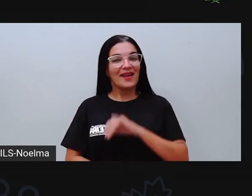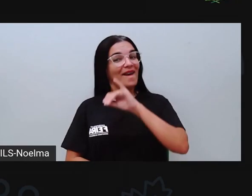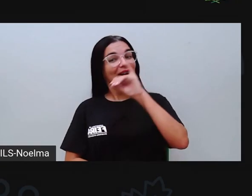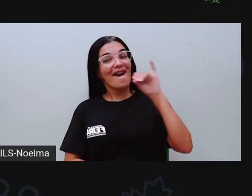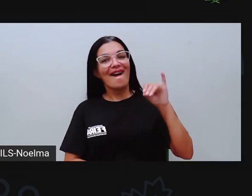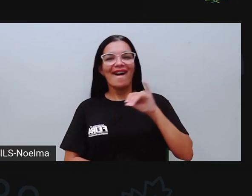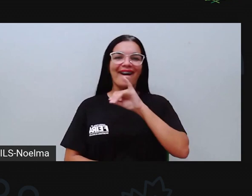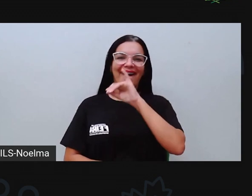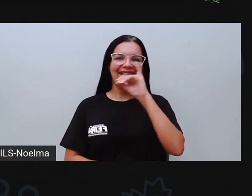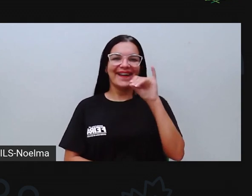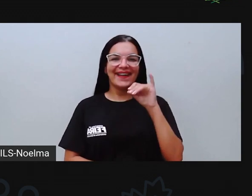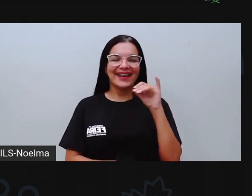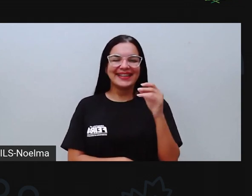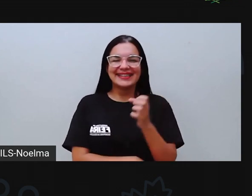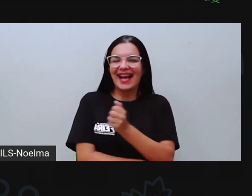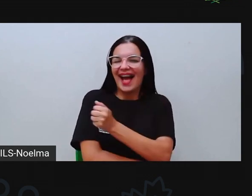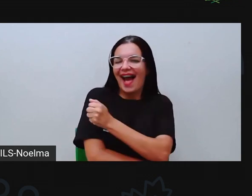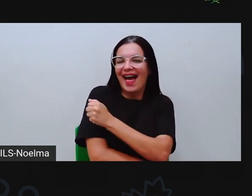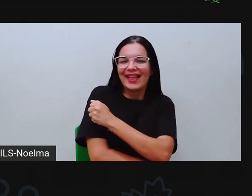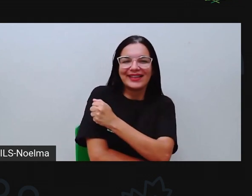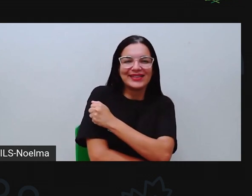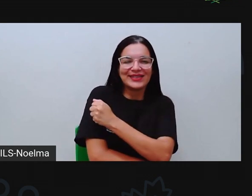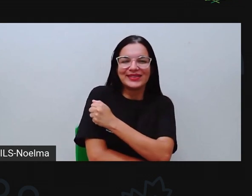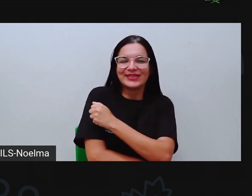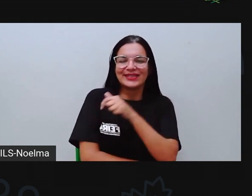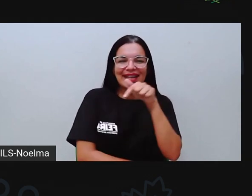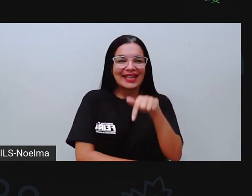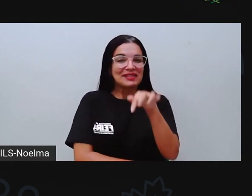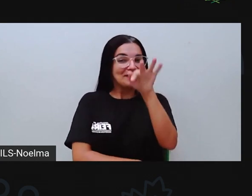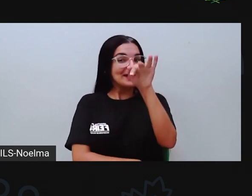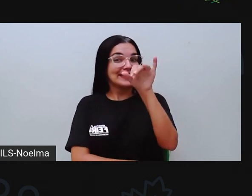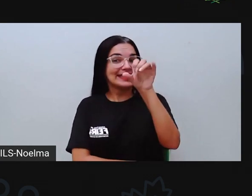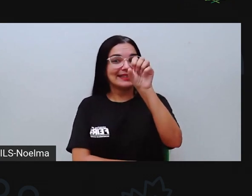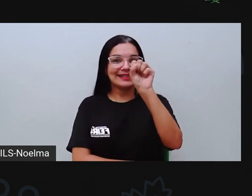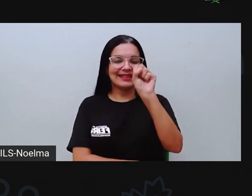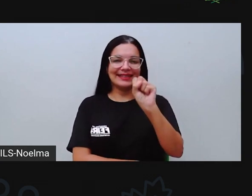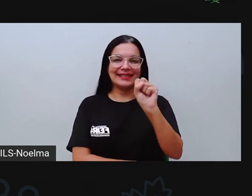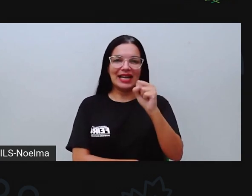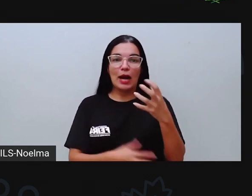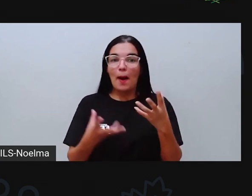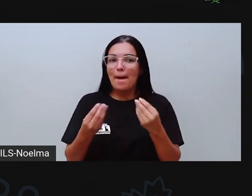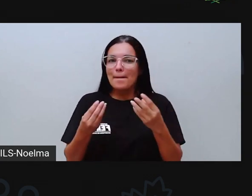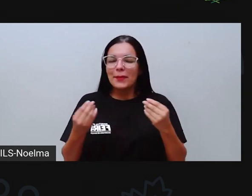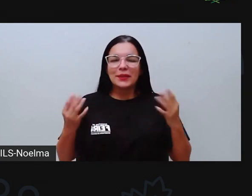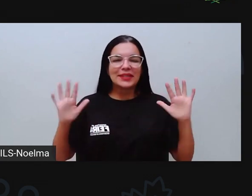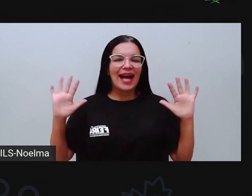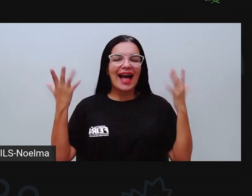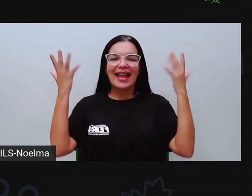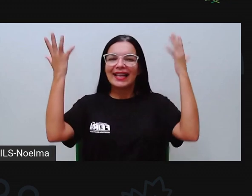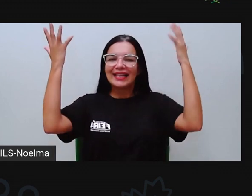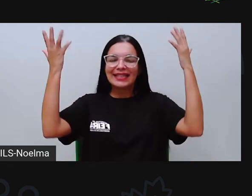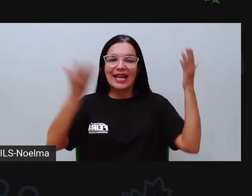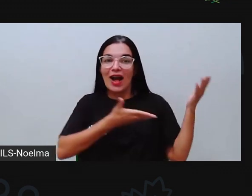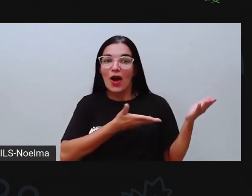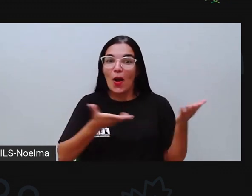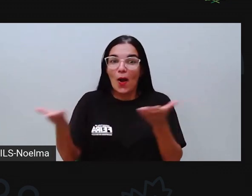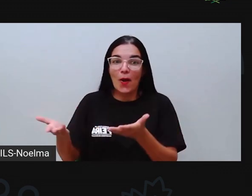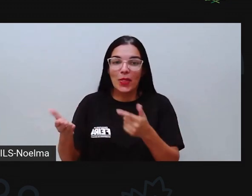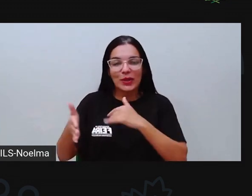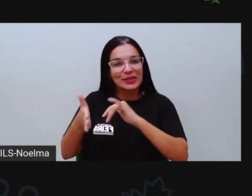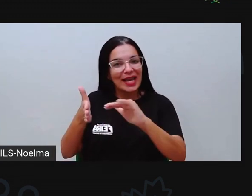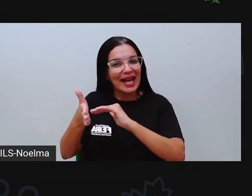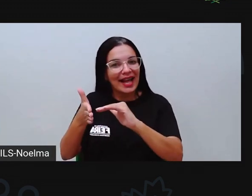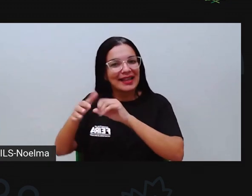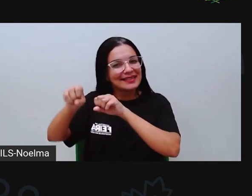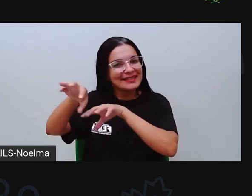Olá, meus queridos e amados alunos da cidade Feira de Santana. É com enorme alegria que a gente recebe vocês aqui no